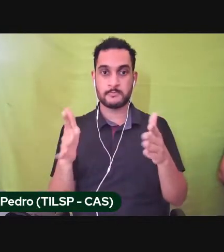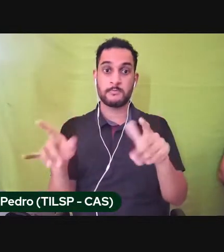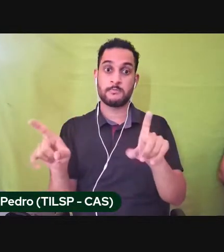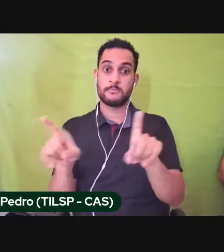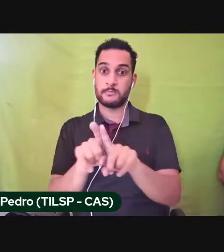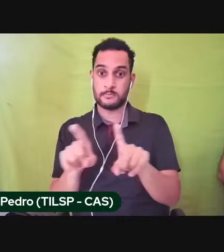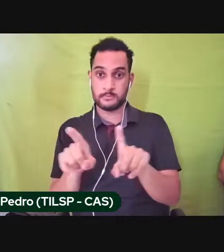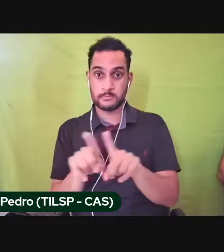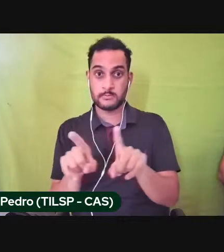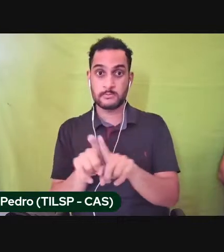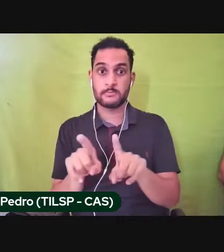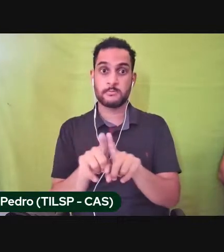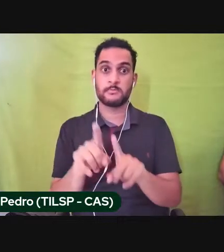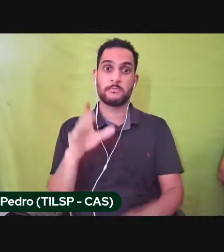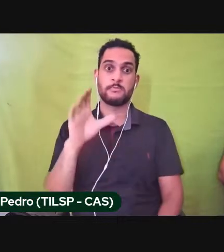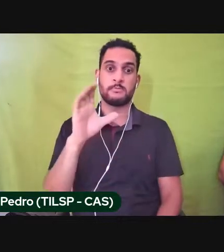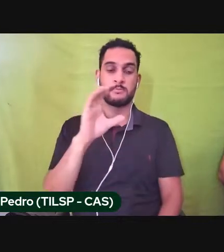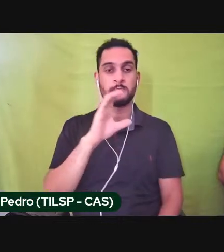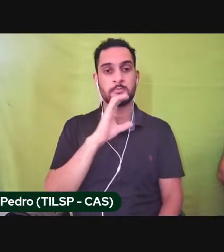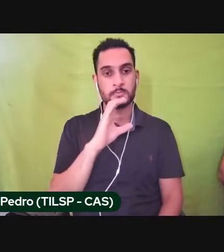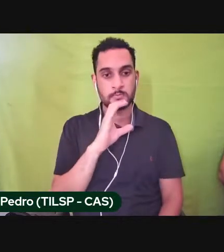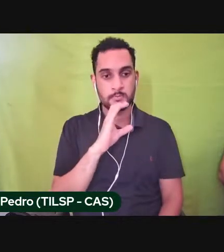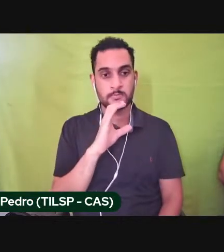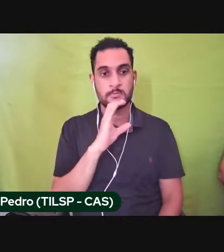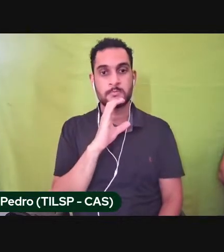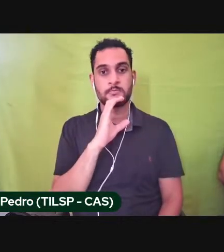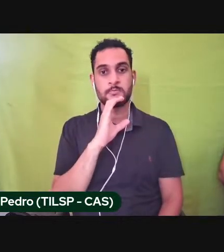o conhecimento, que é